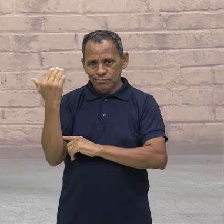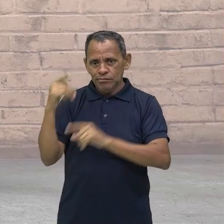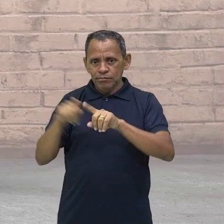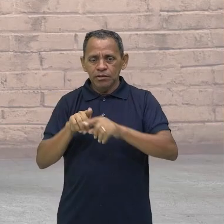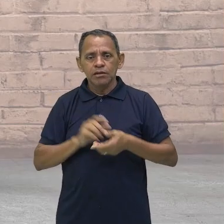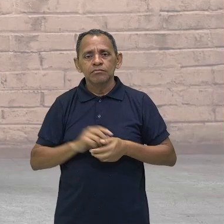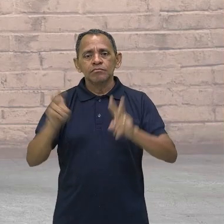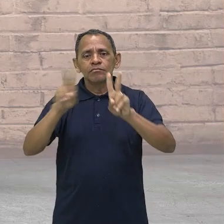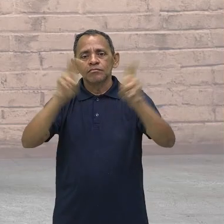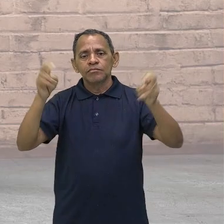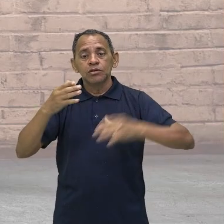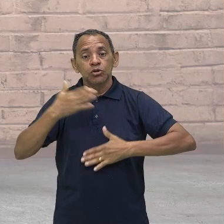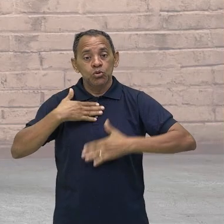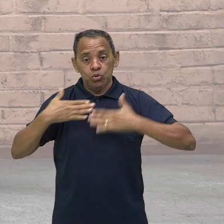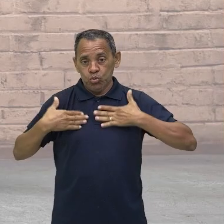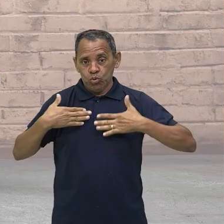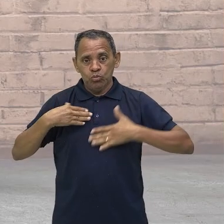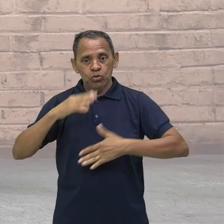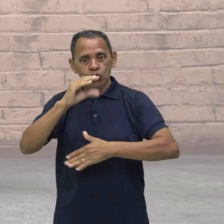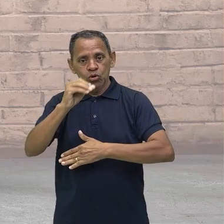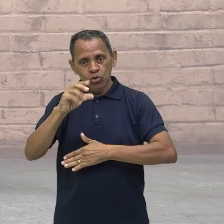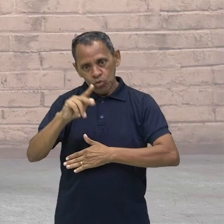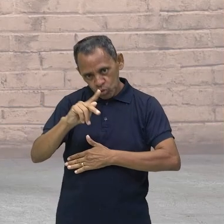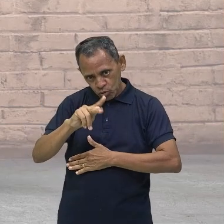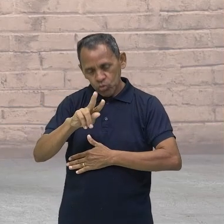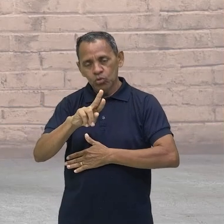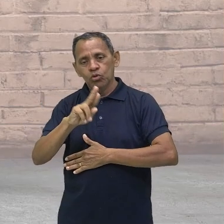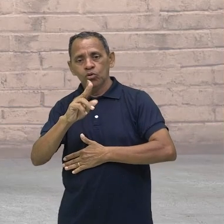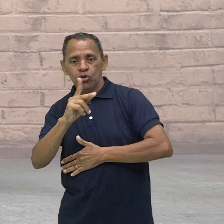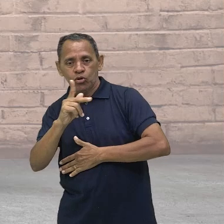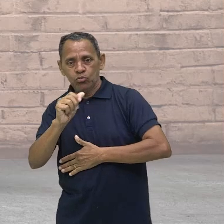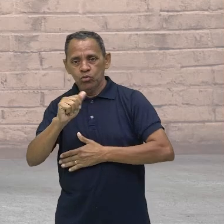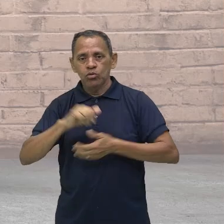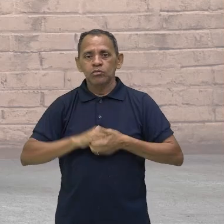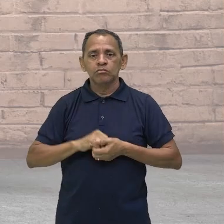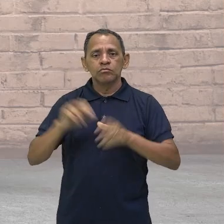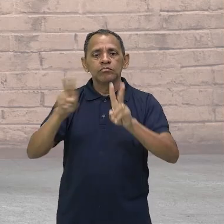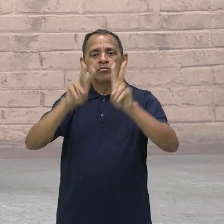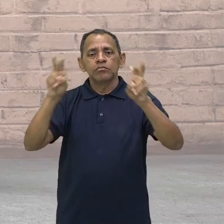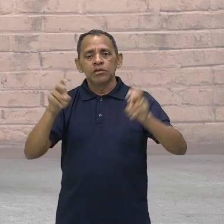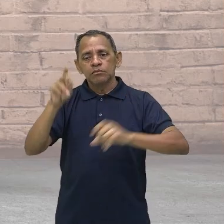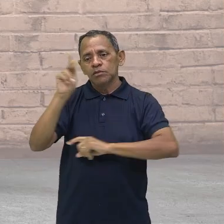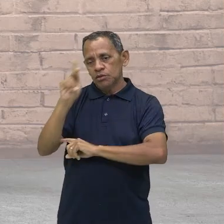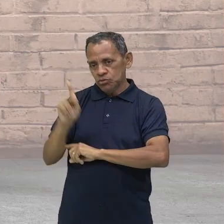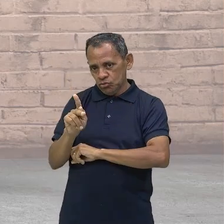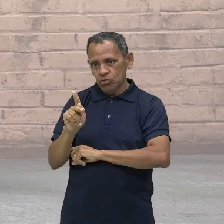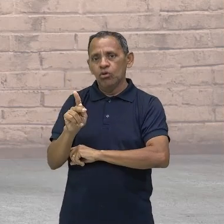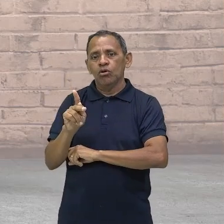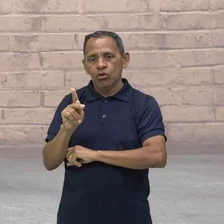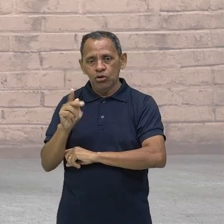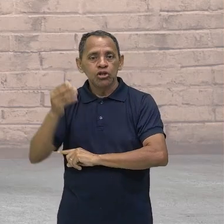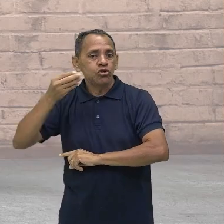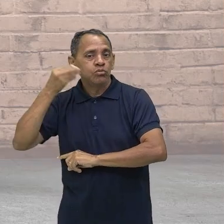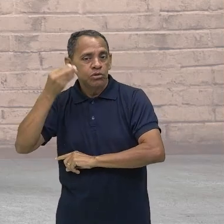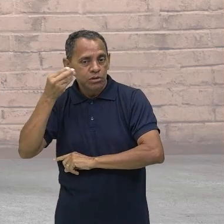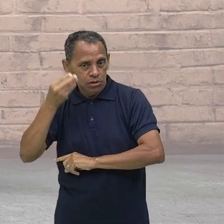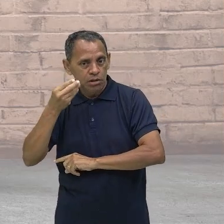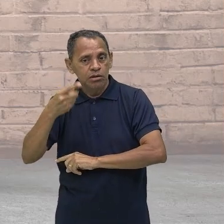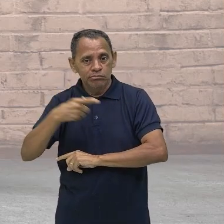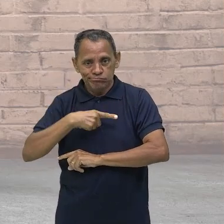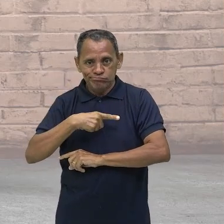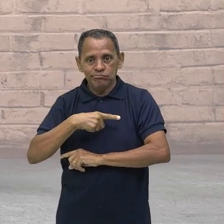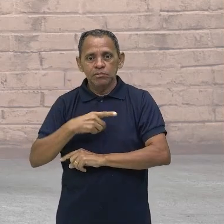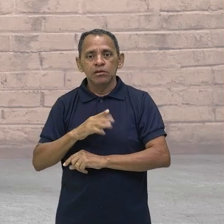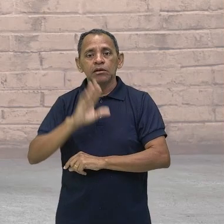do corpo, que ele tem a questão da sua história, da sua bagagem,